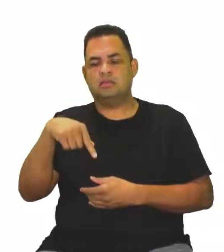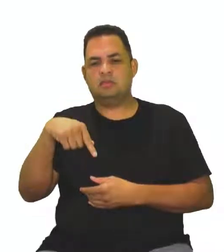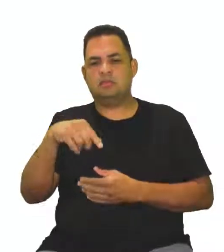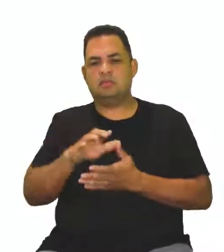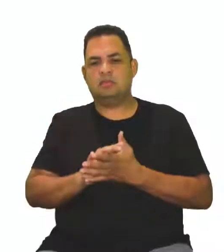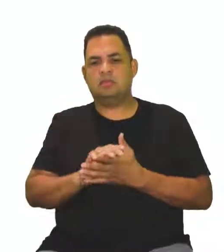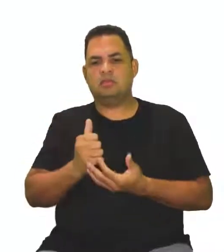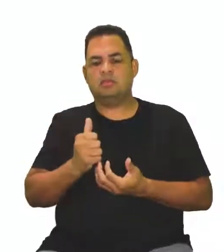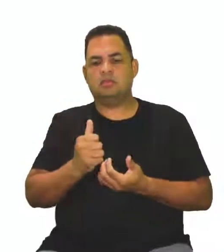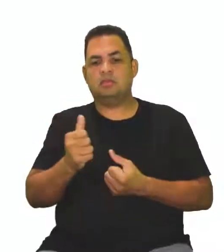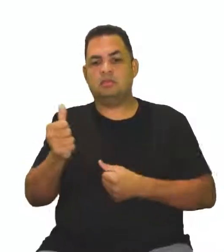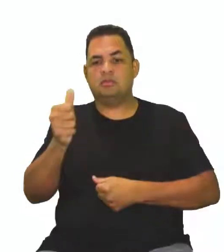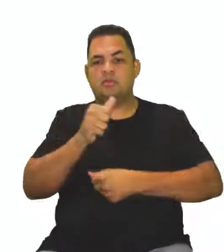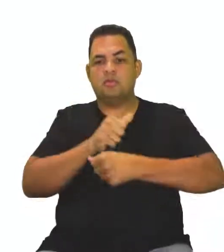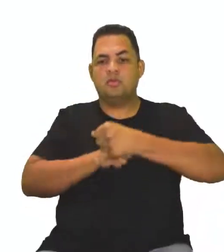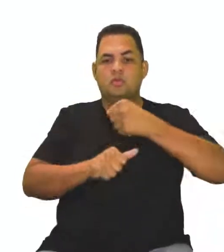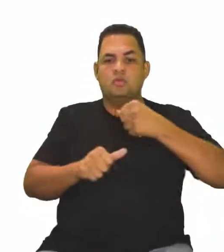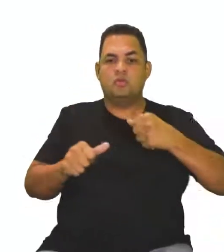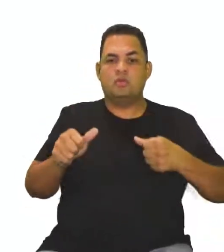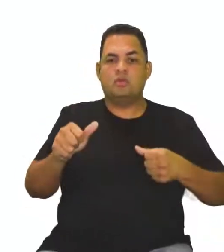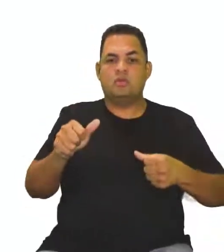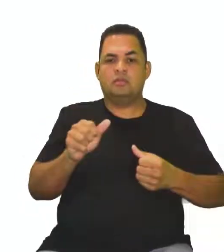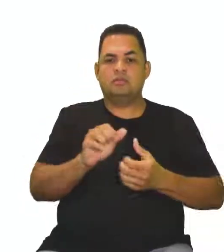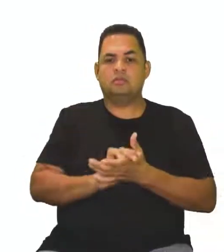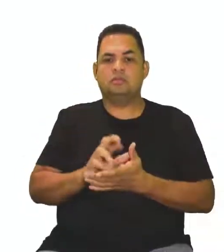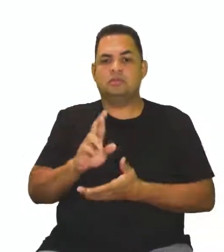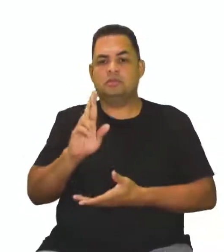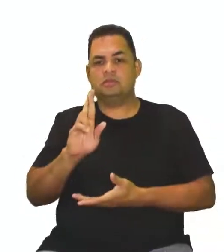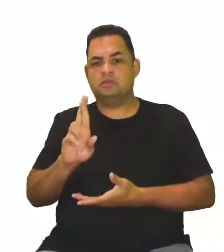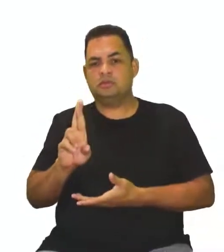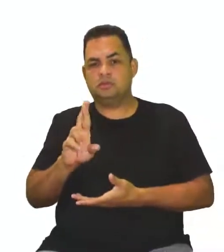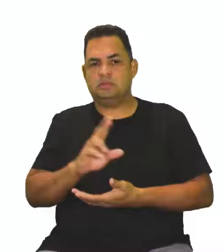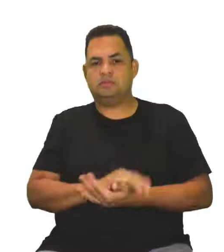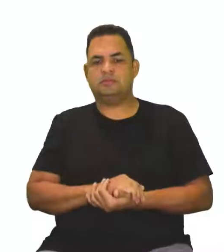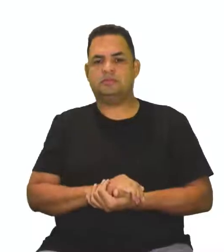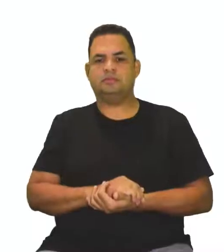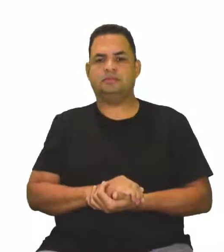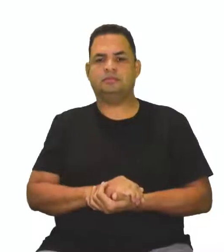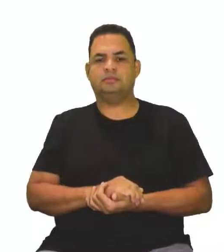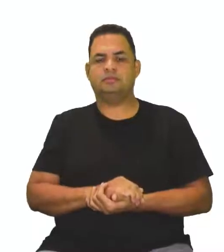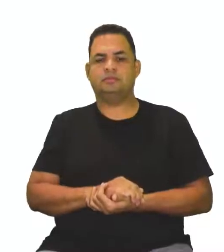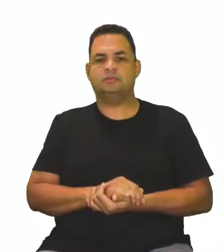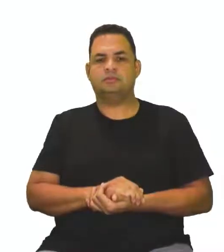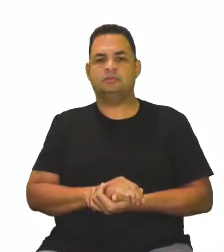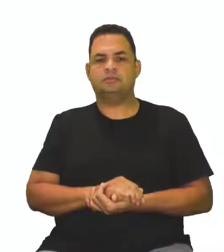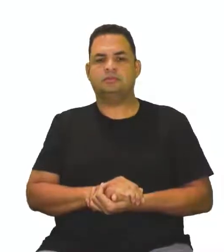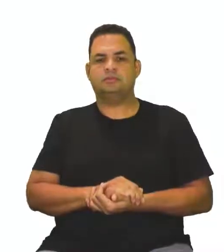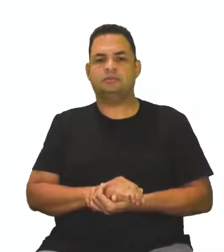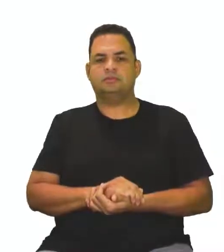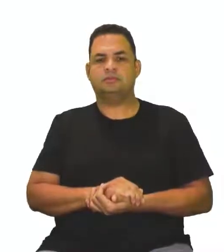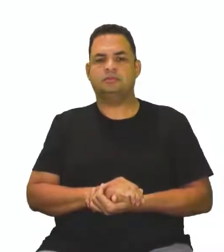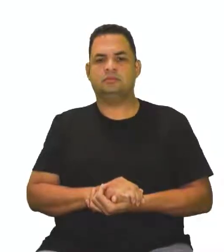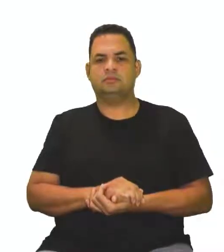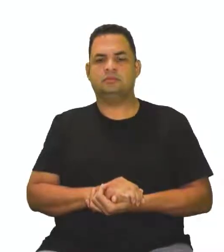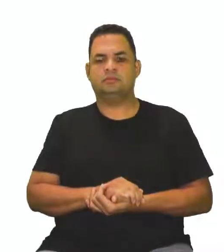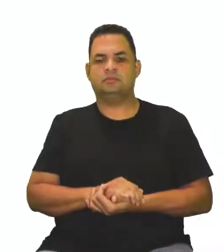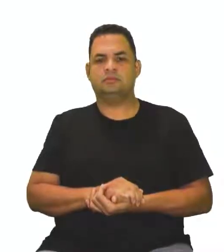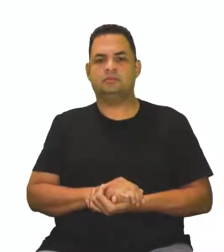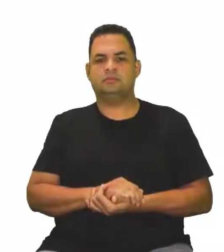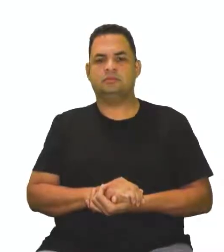inverso das resistências, ok? Então tá aqui, ó, somando aqui o